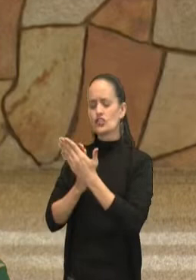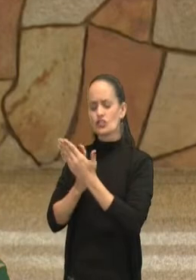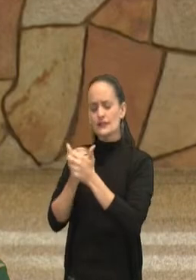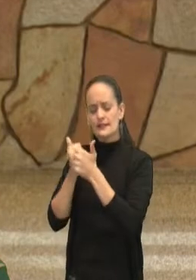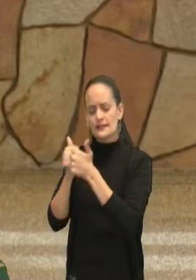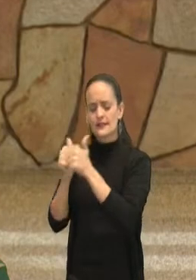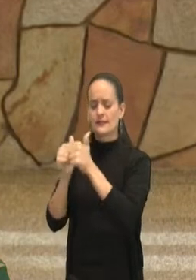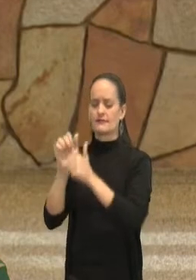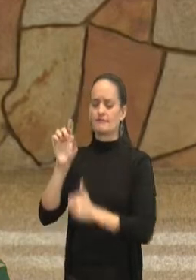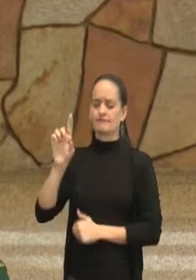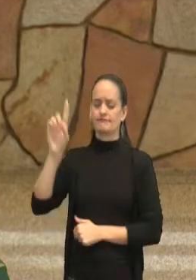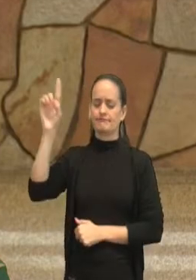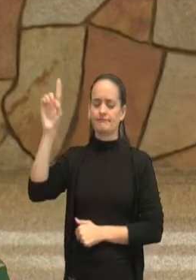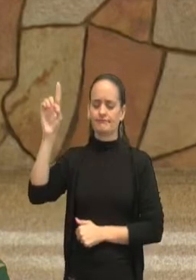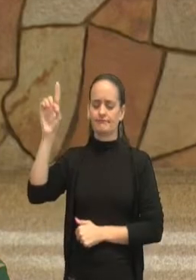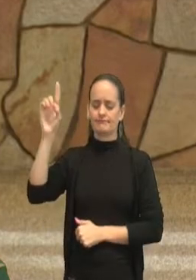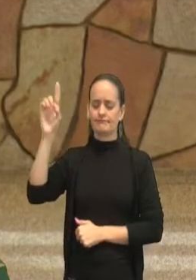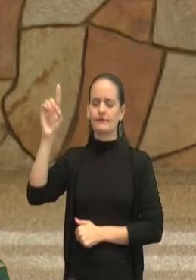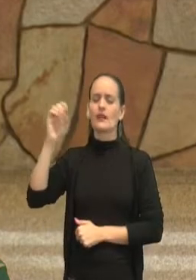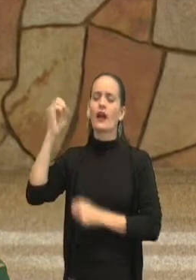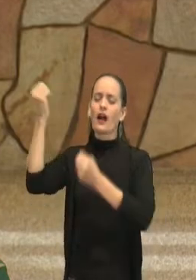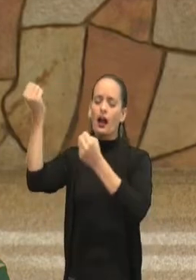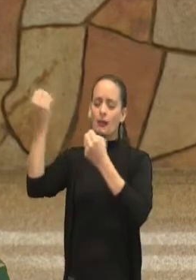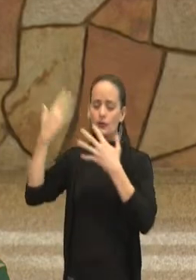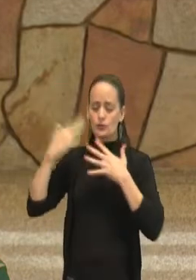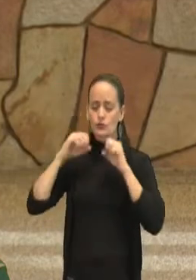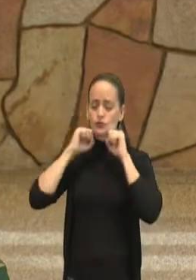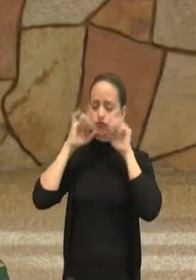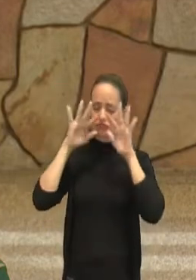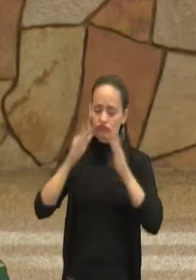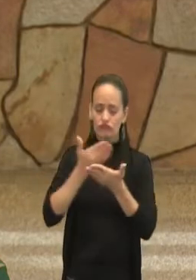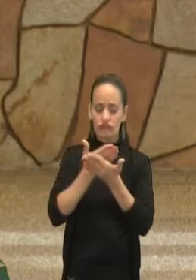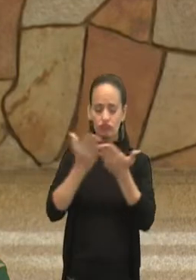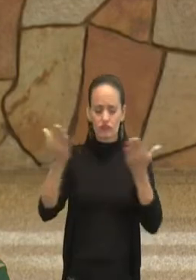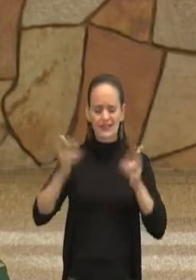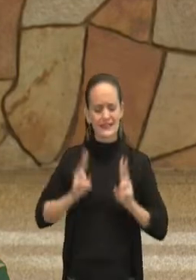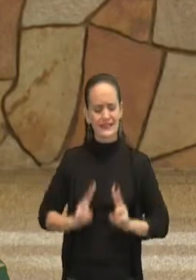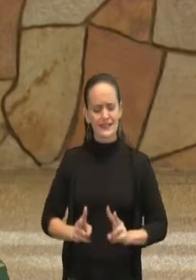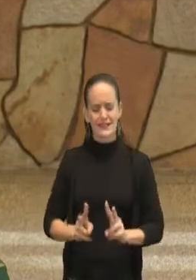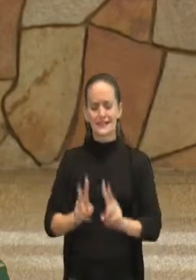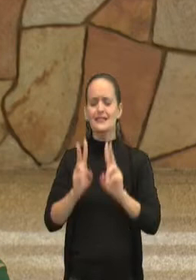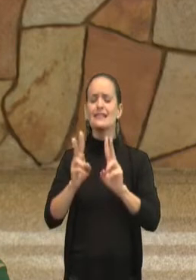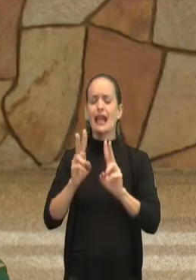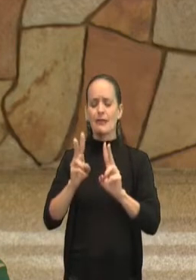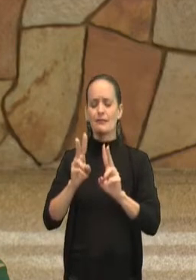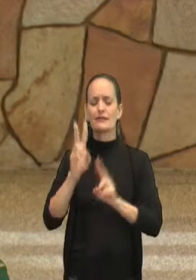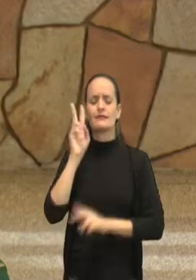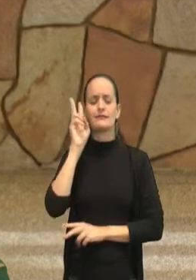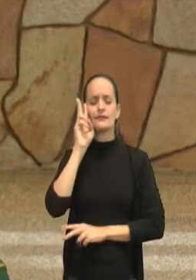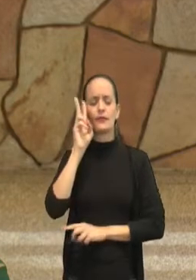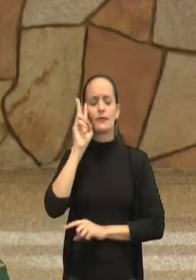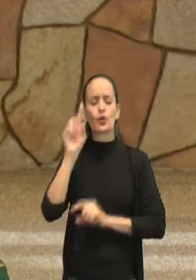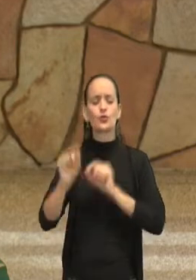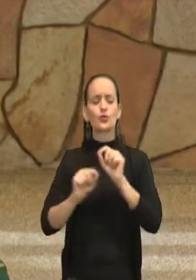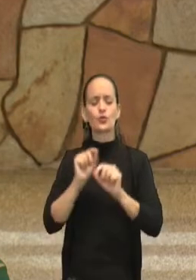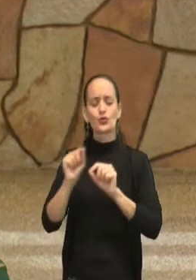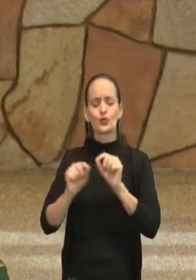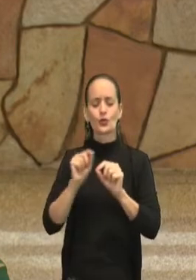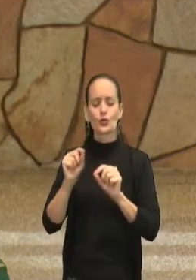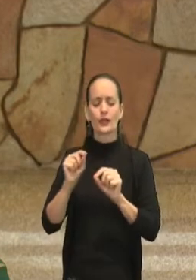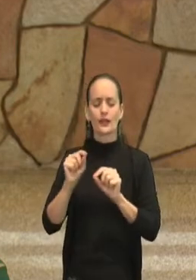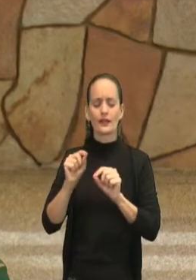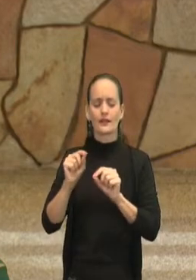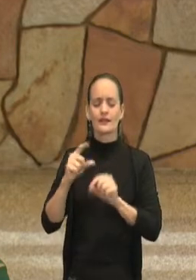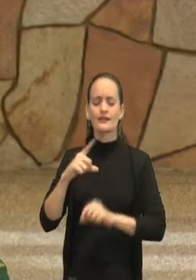Continua conosco, Deus, no decorrer dos dias, nos abençoando, nos fazendo lembrar sempre da preciosidade do fato de termos